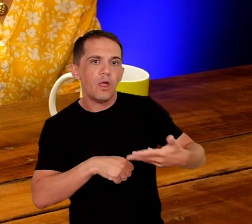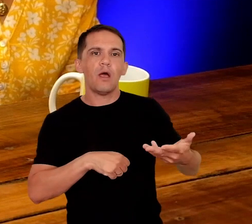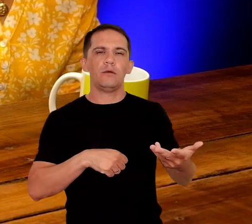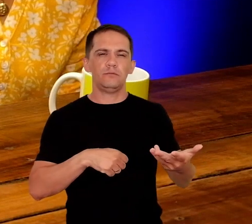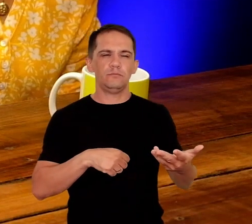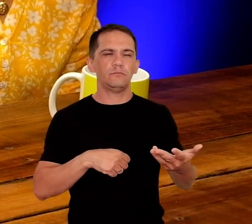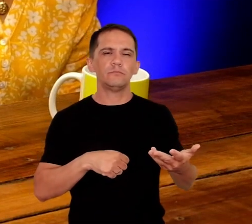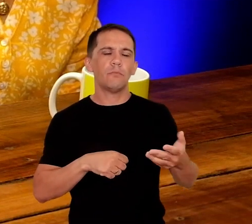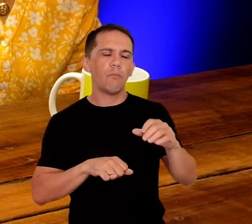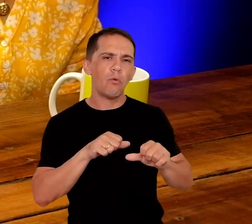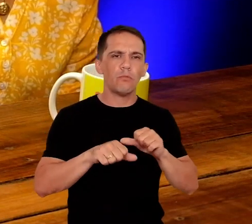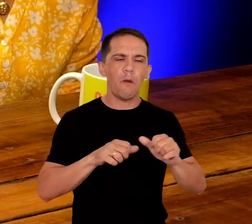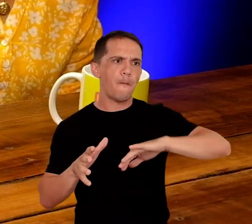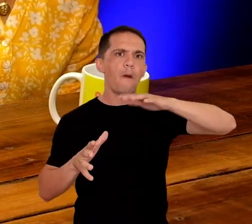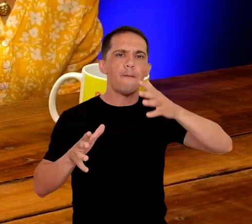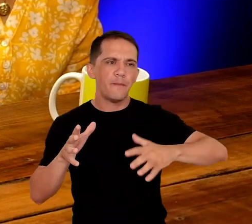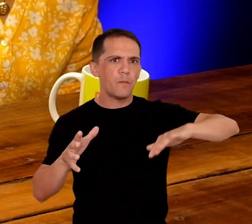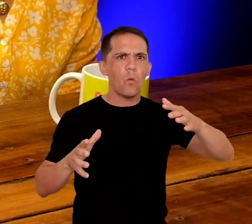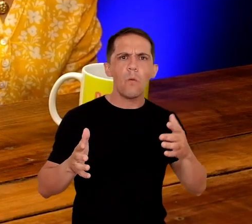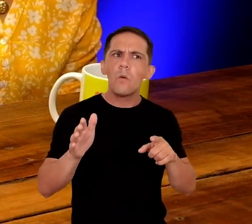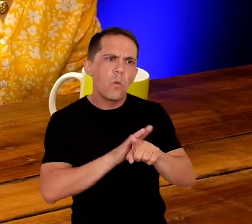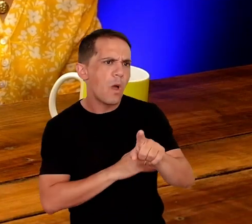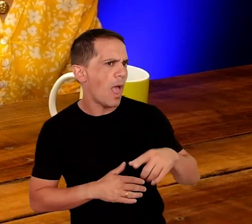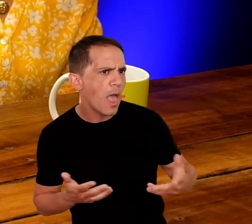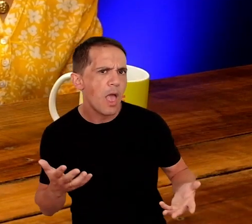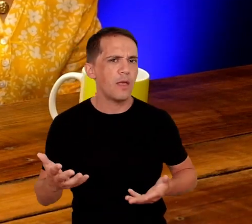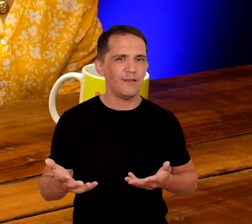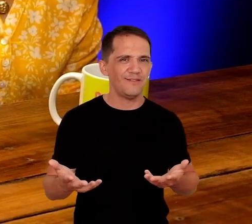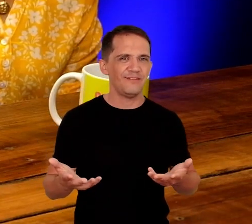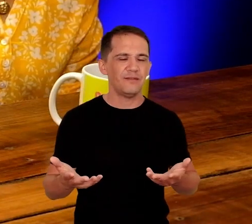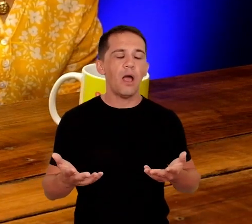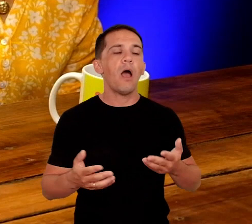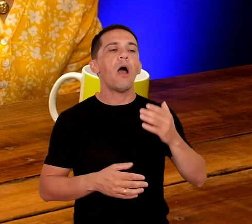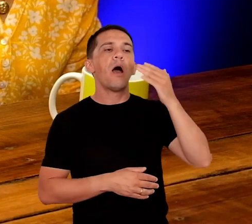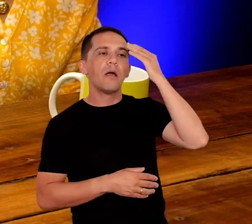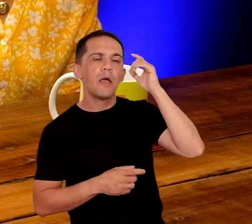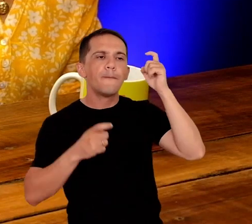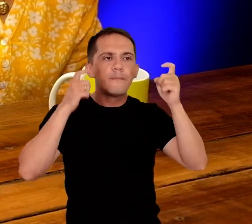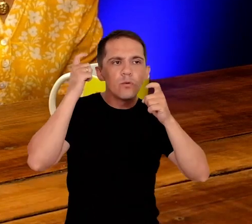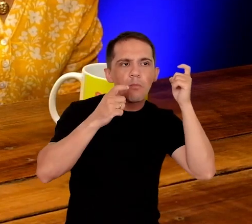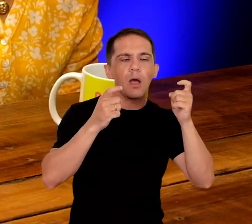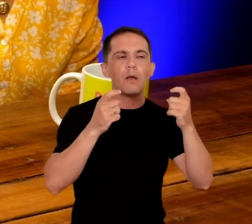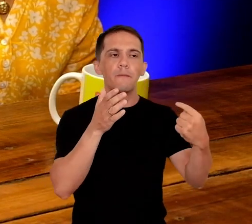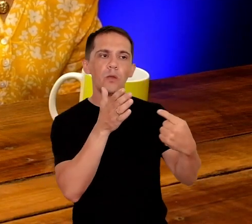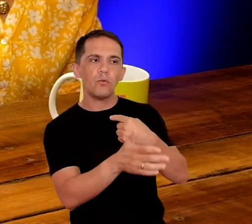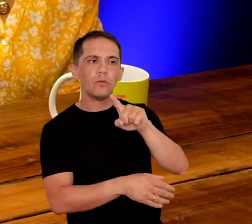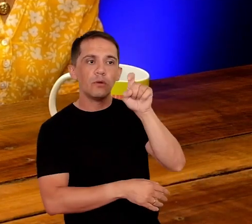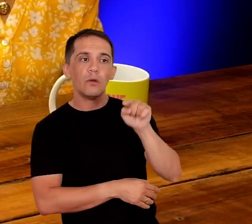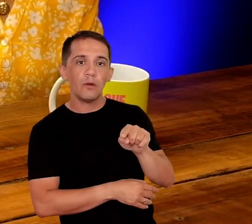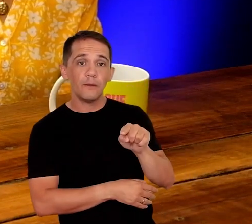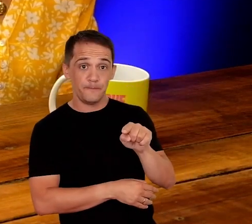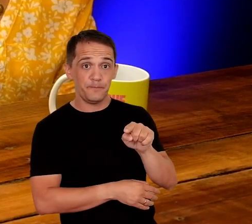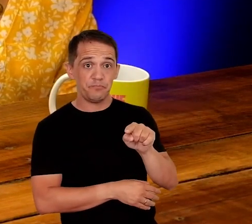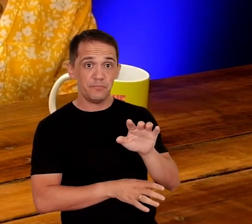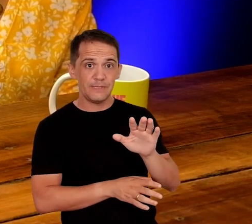velocidade, muda o tom. E aí a outra pessoa consegue entender se é um tom de perguntas, Sim. se tu tá preocupado. E na